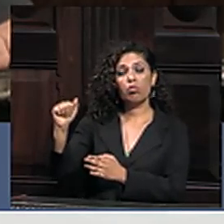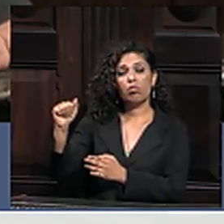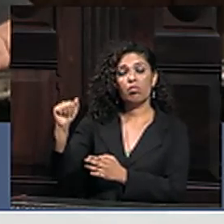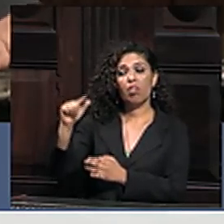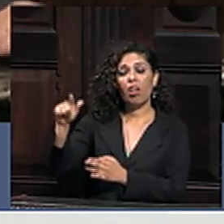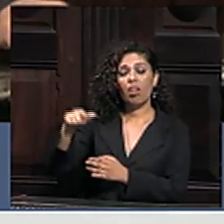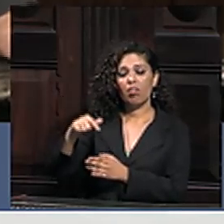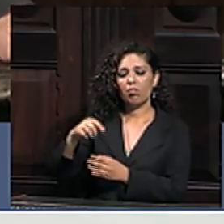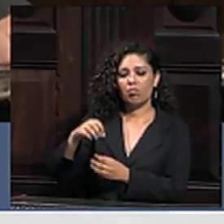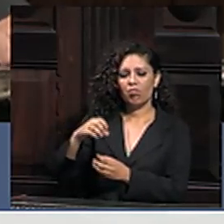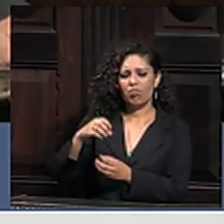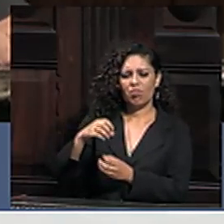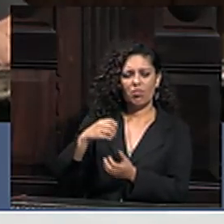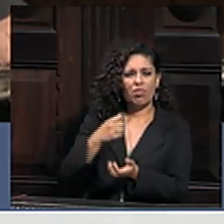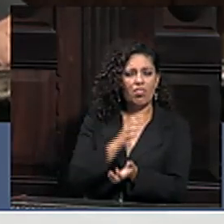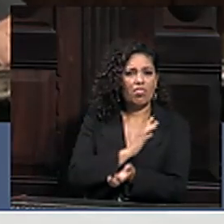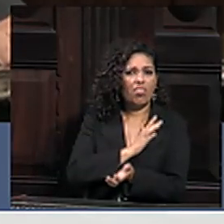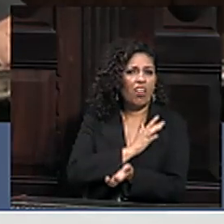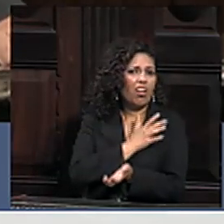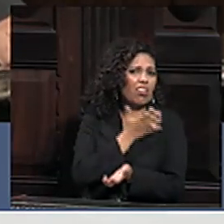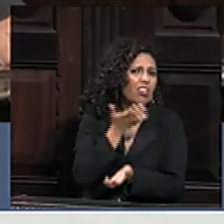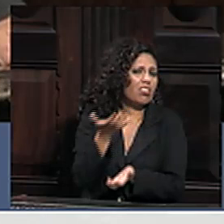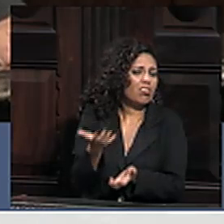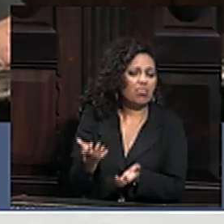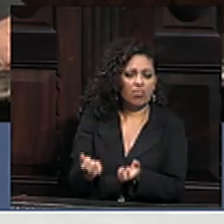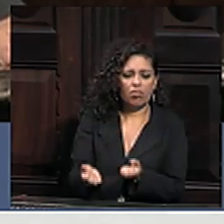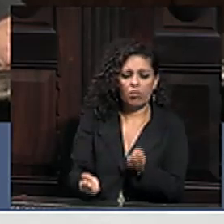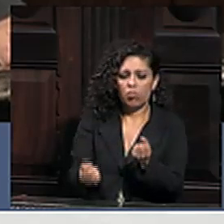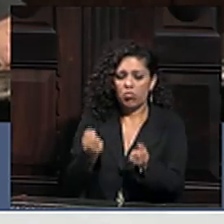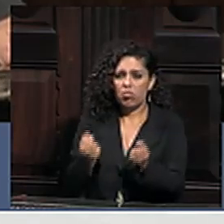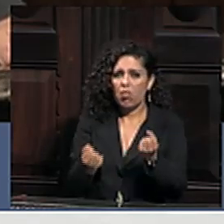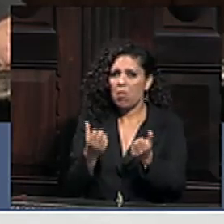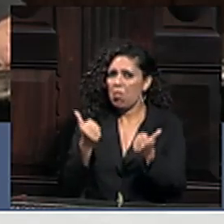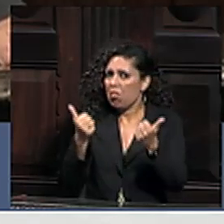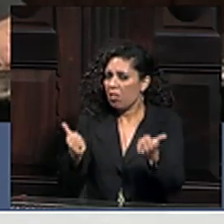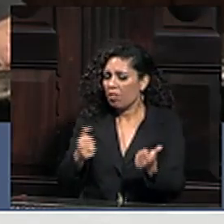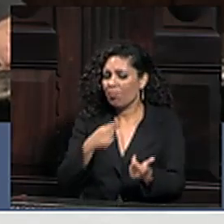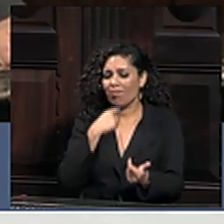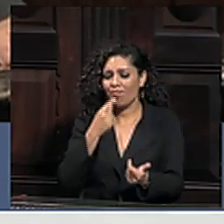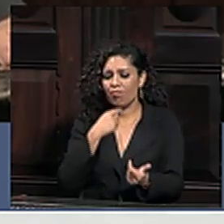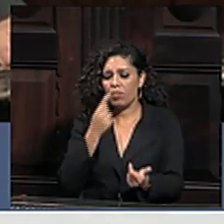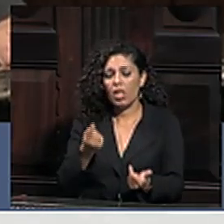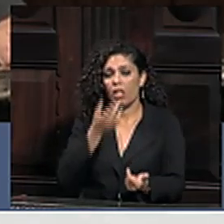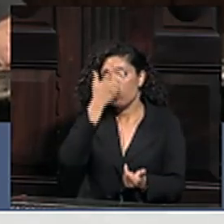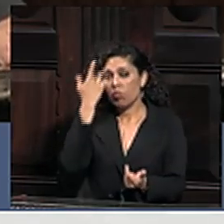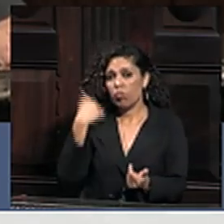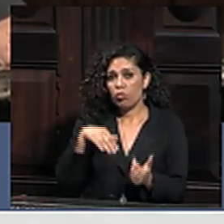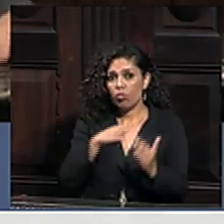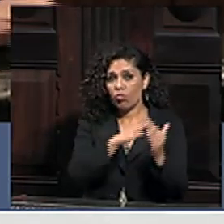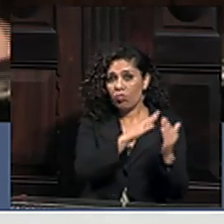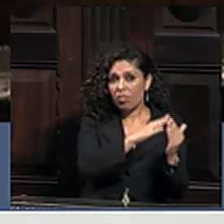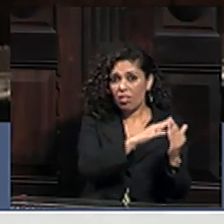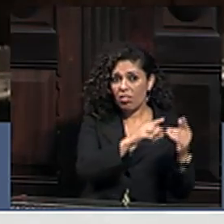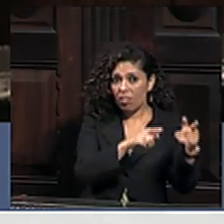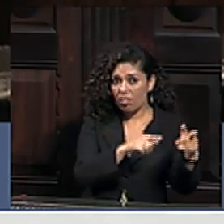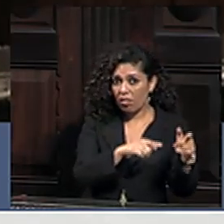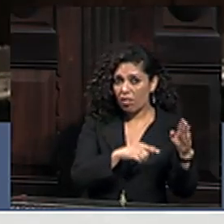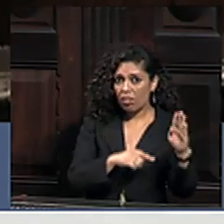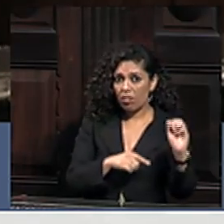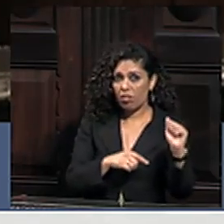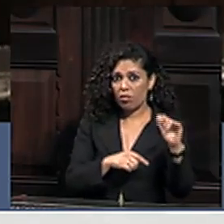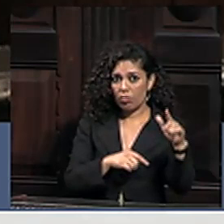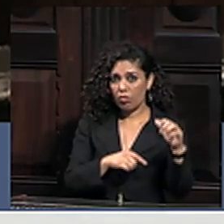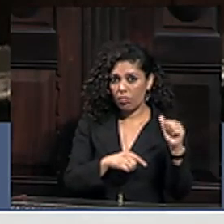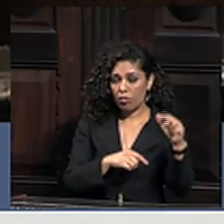qualidade, aonde é um verdadeiro rali para aquele povo da Baixada Fluminense acessar suas casas